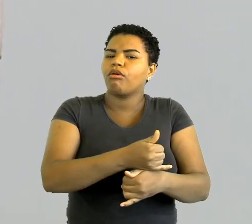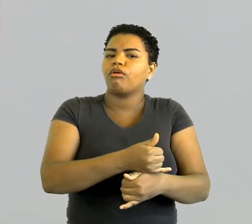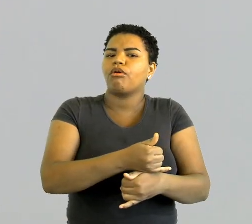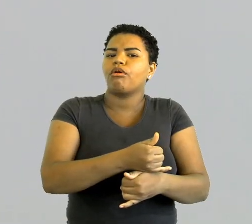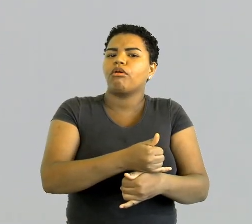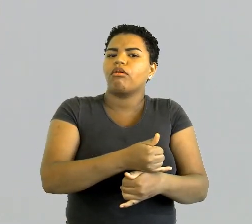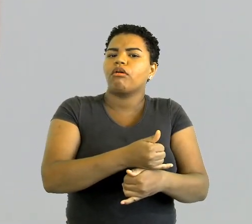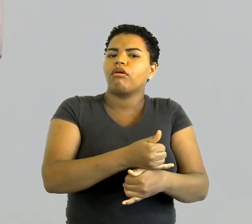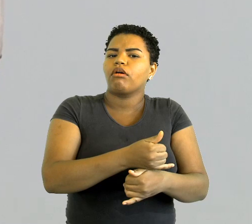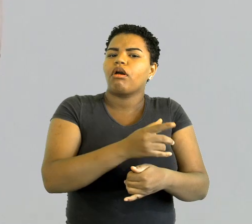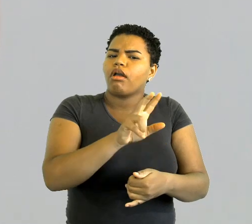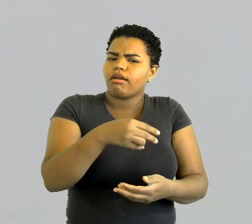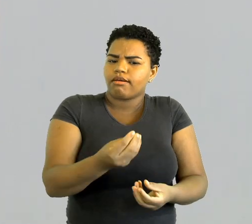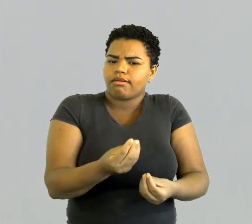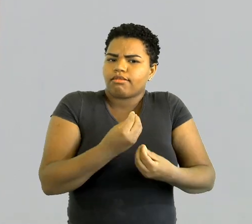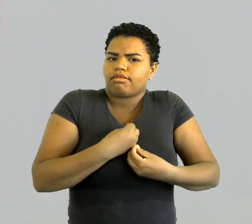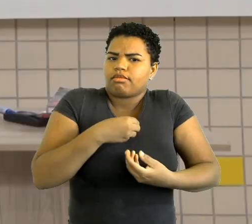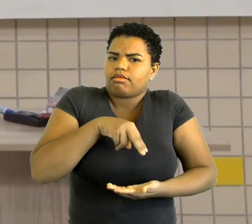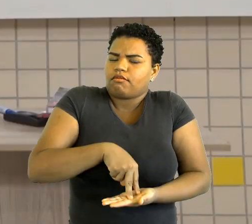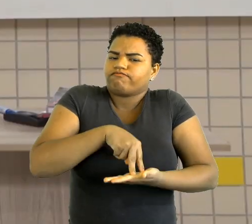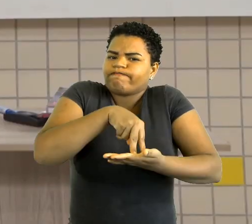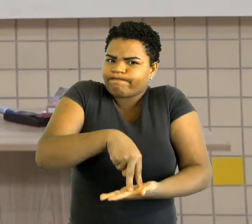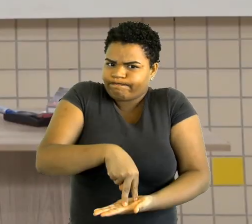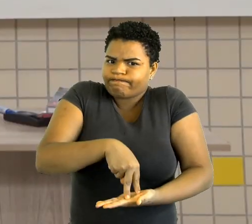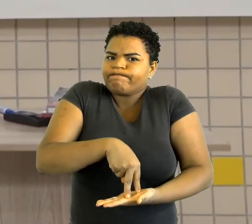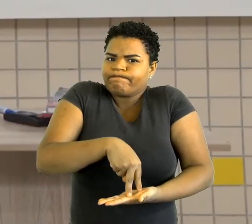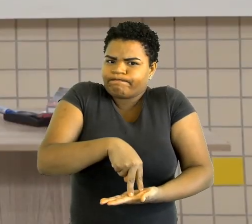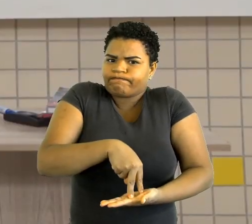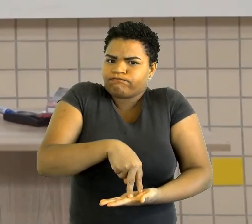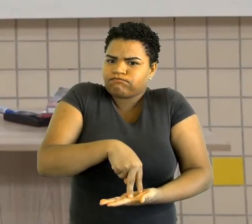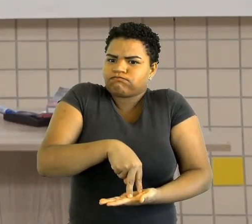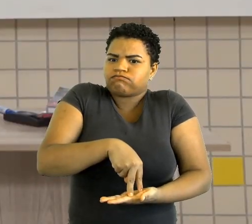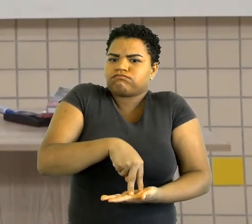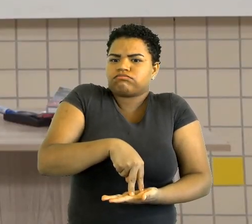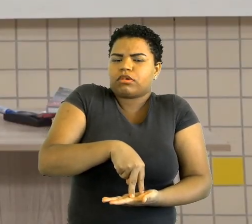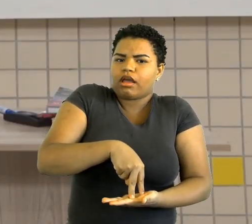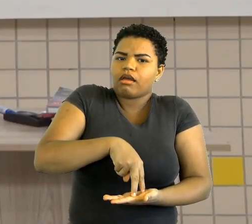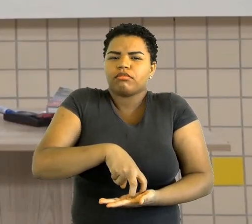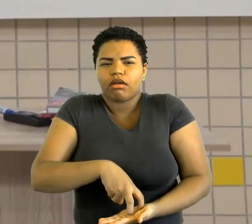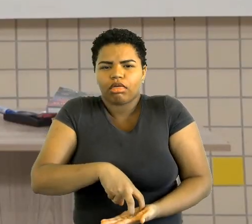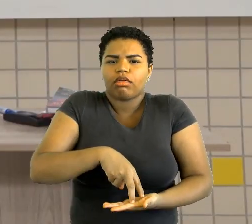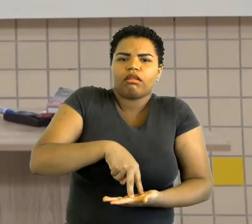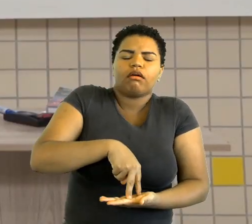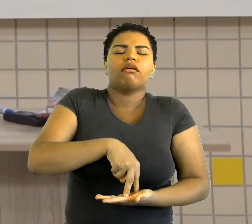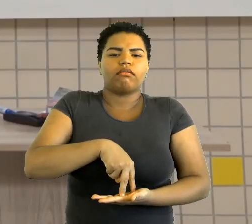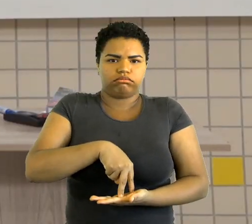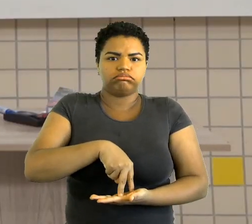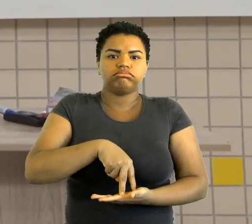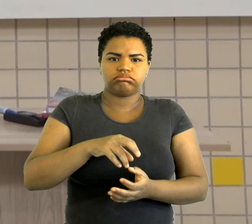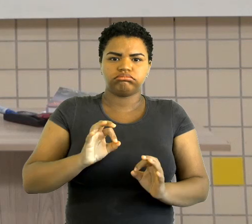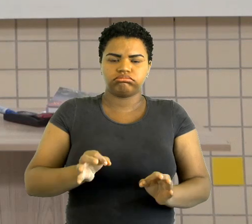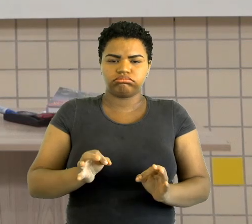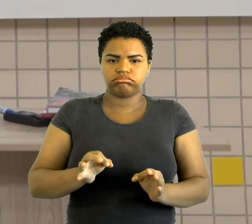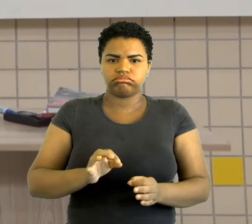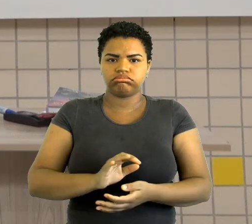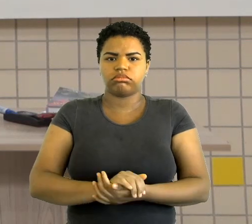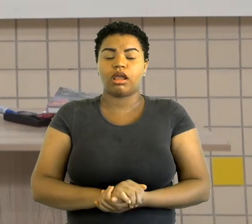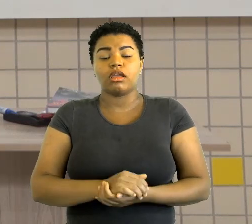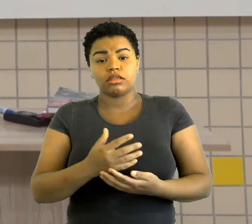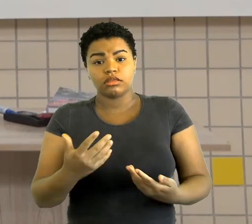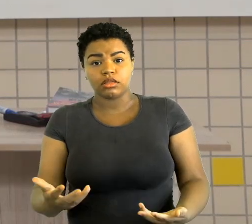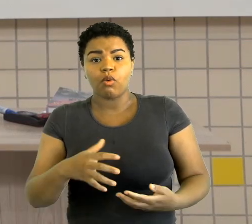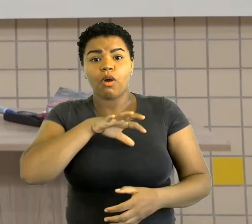dá a sustentação de movimento, de articulação e tudo mais. Então, nesses casos, nesses tipos de